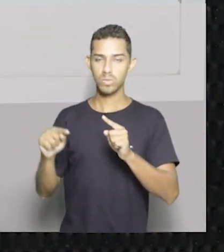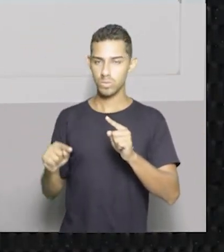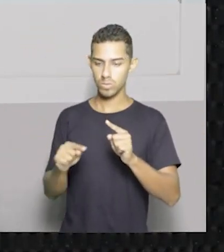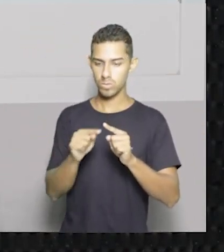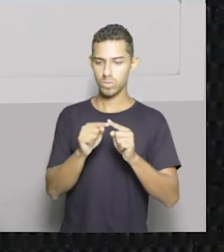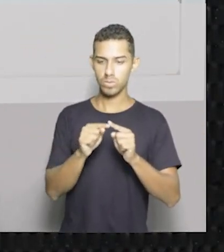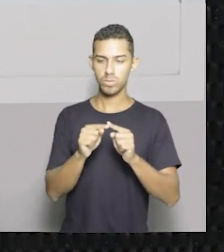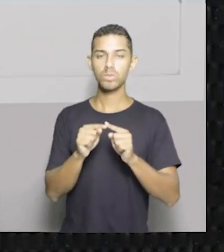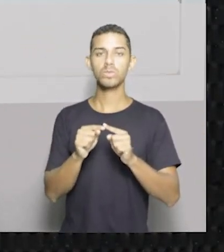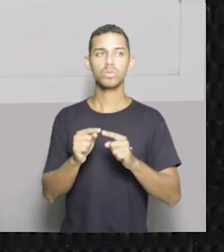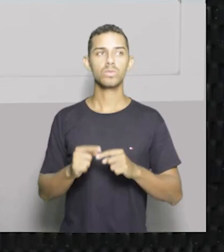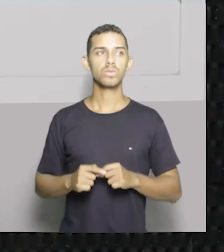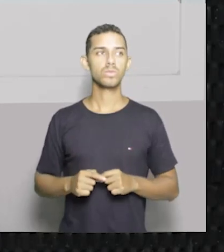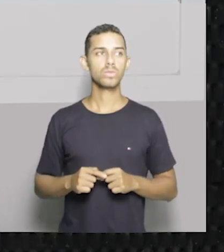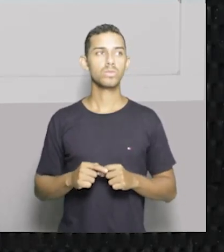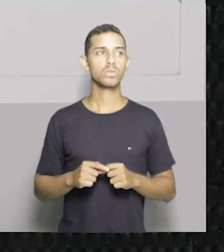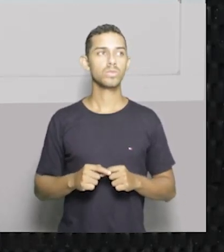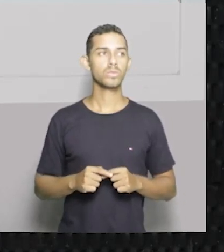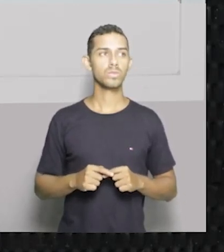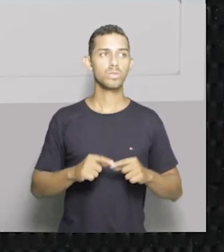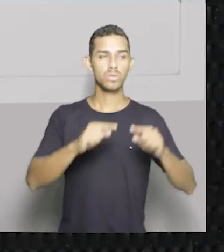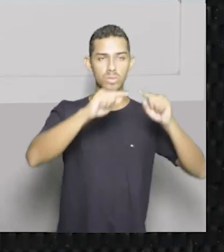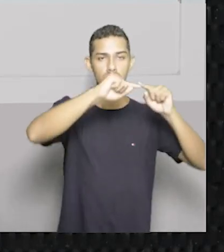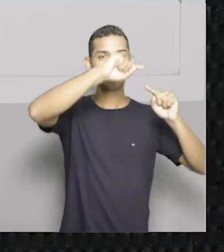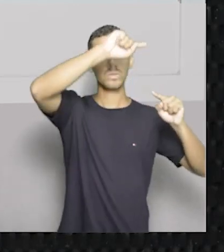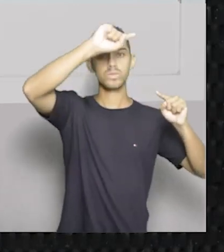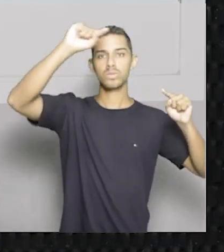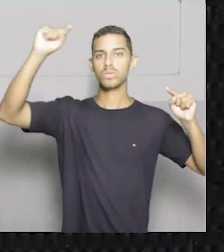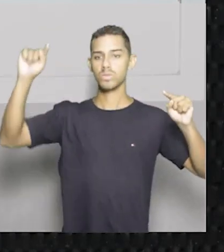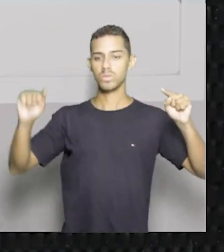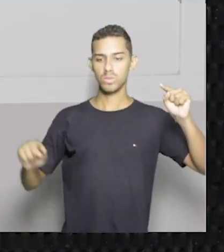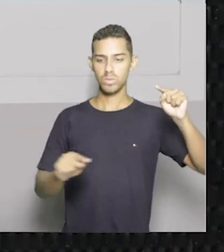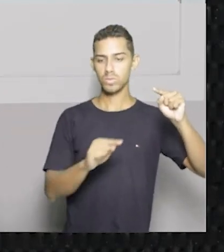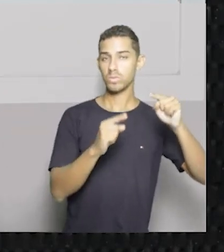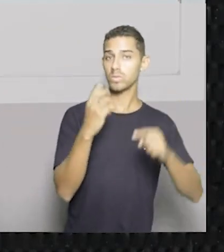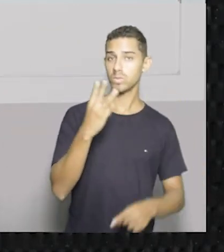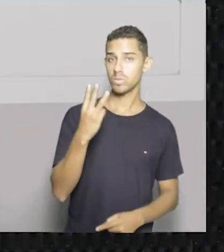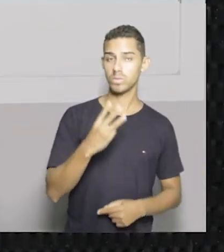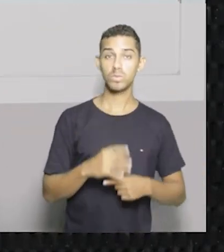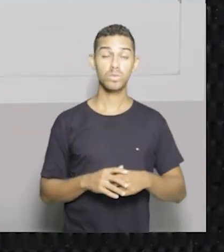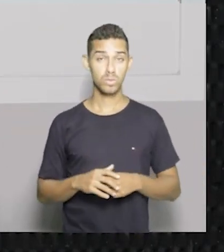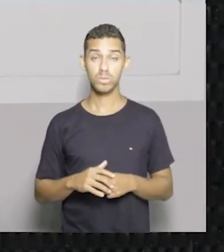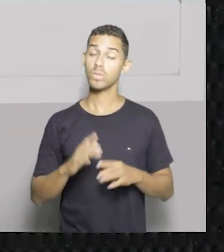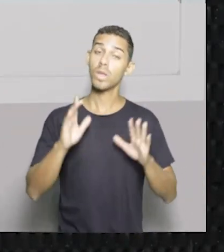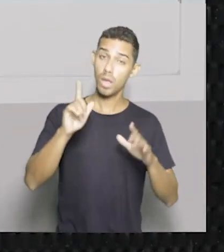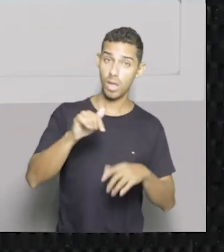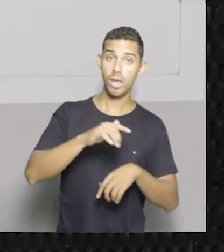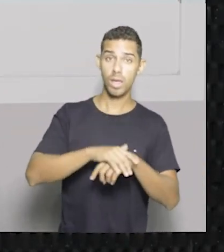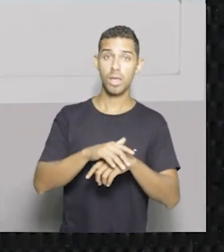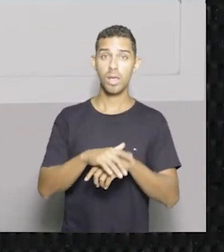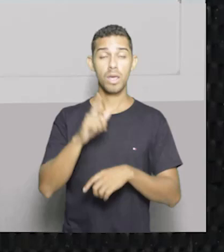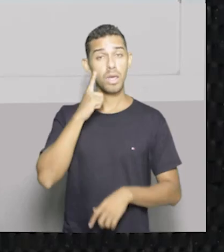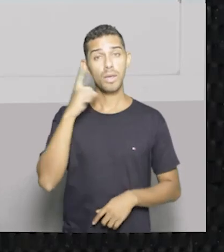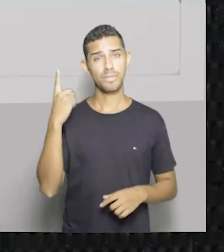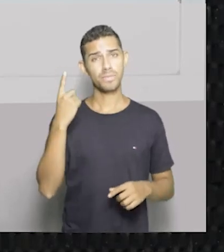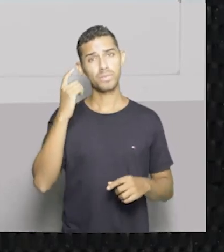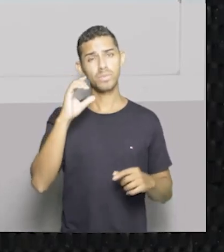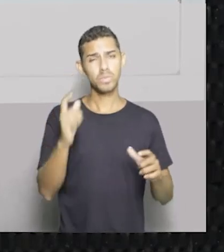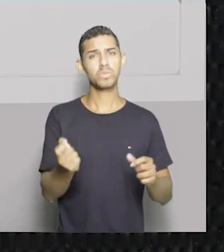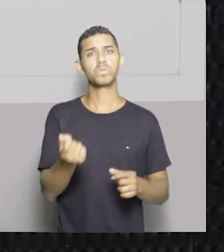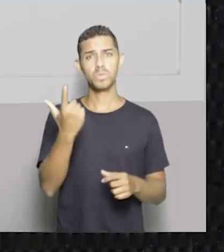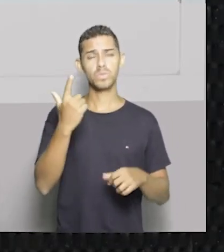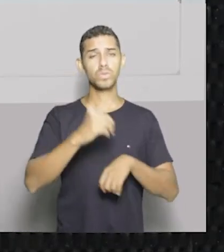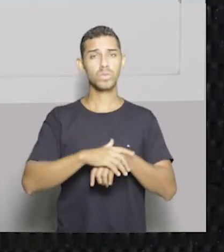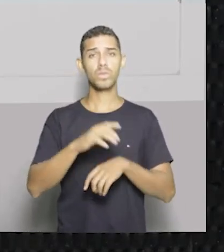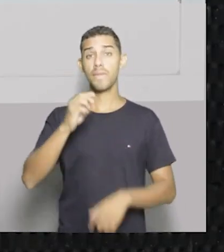outro trecho fechado, e esse grandão poderia ser o terceiro. Então, isso dá uma impressão que é